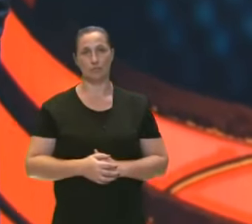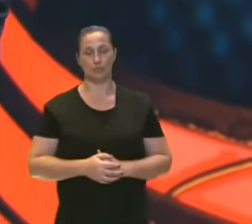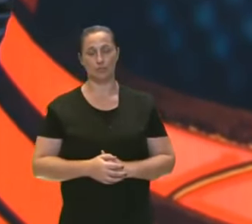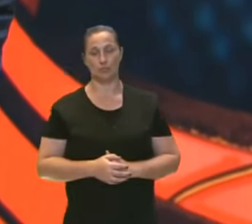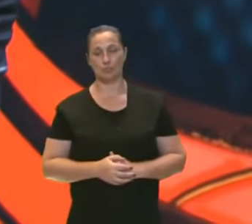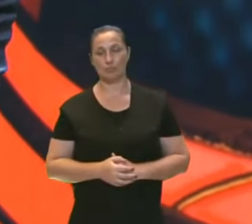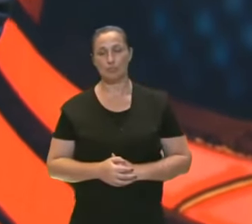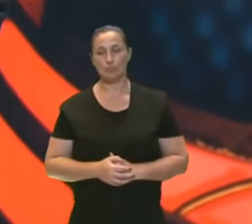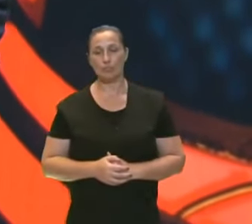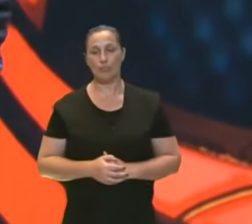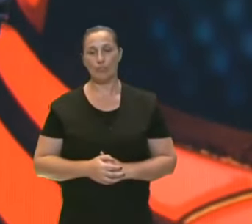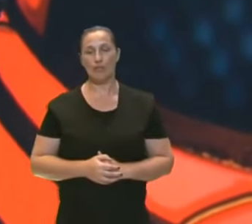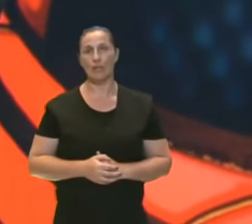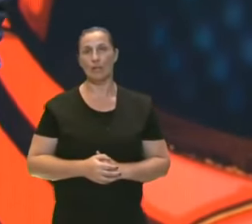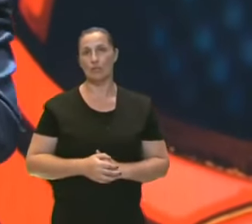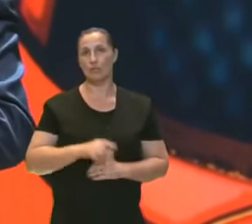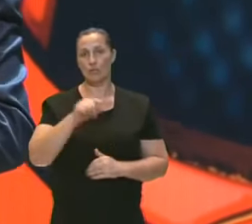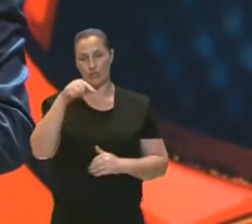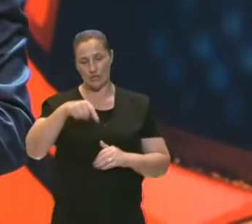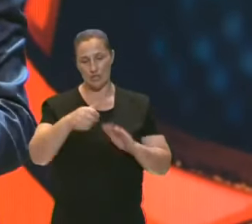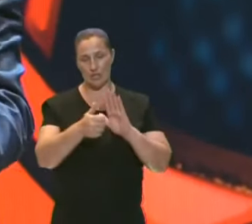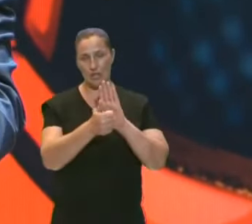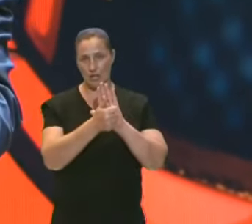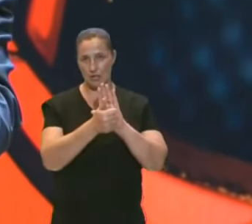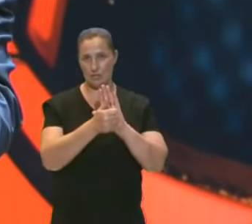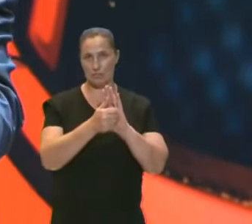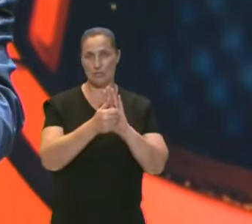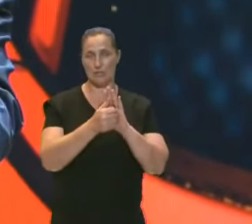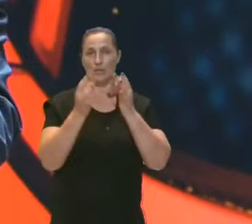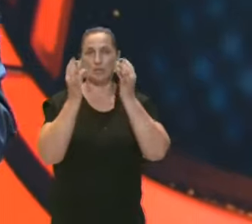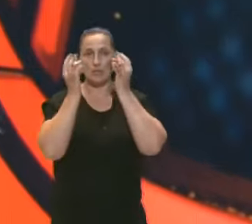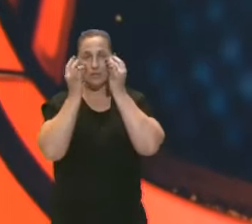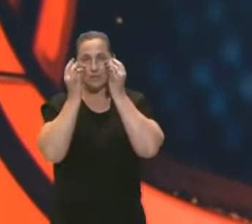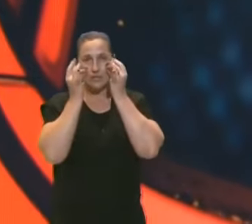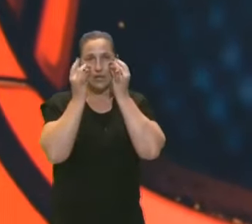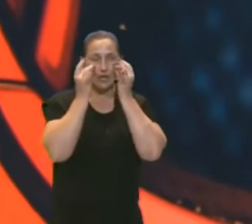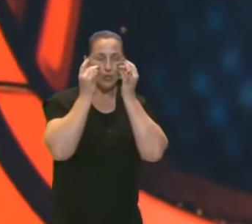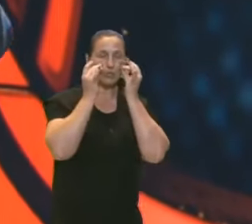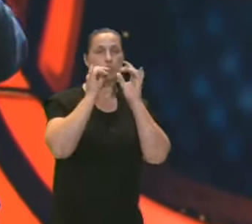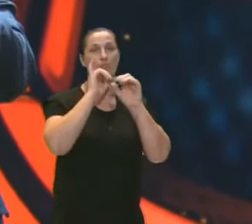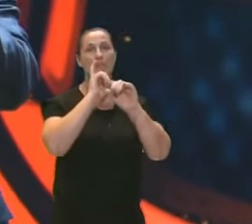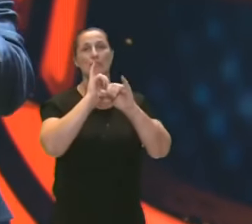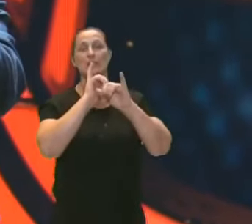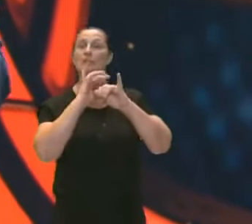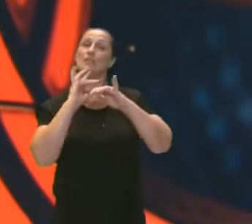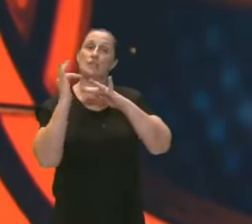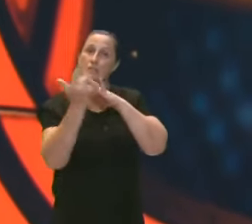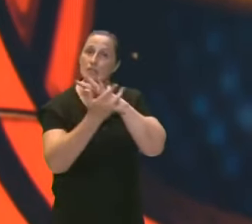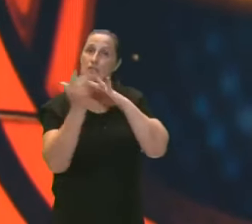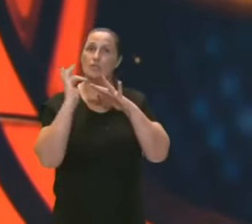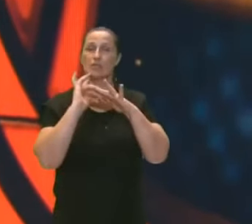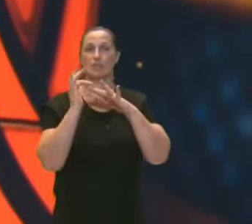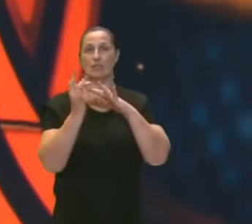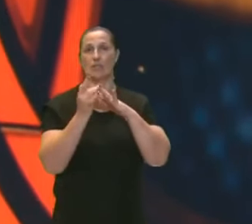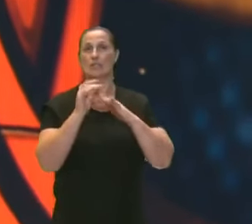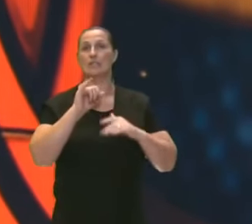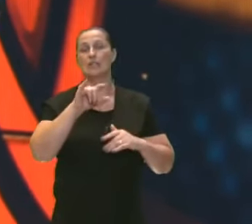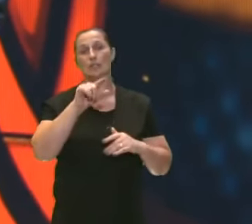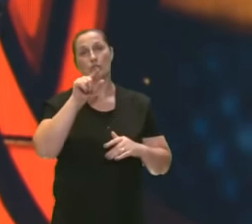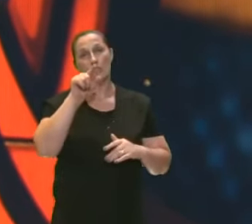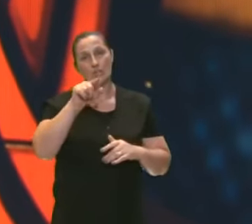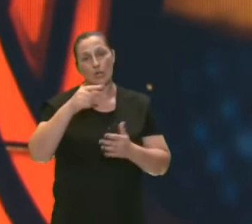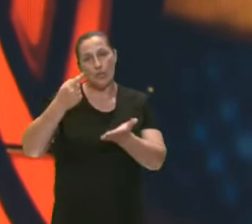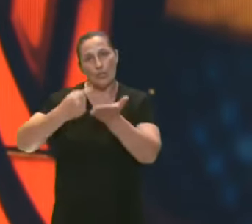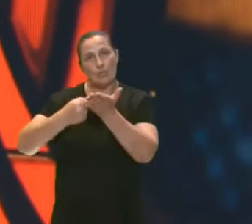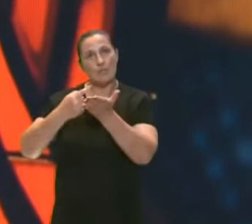também, pela internet, pela televisão e as redes sociais. Se você tomou algum compromisso com Deus